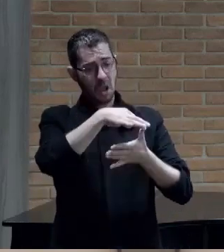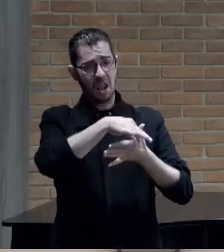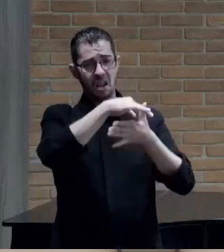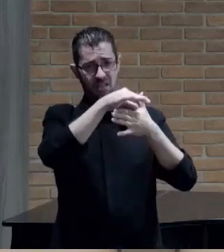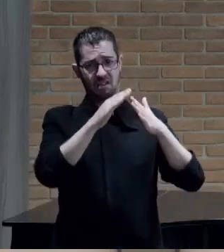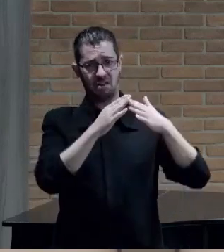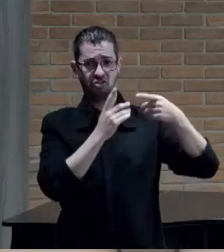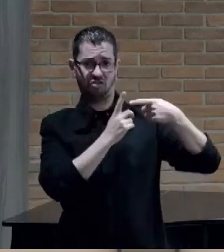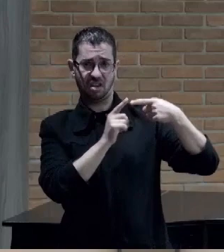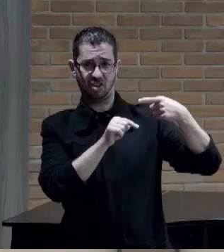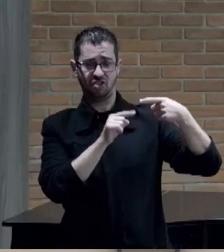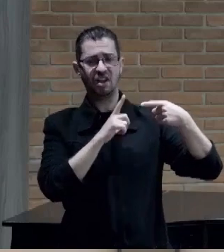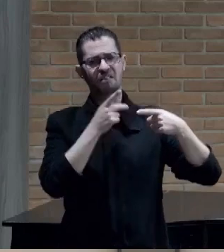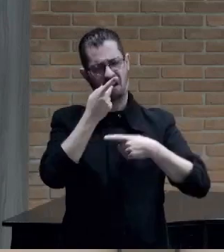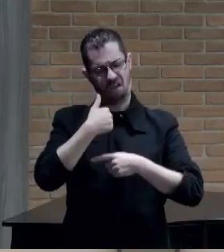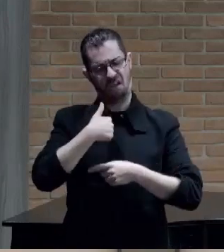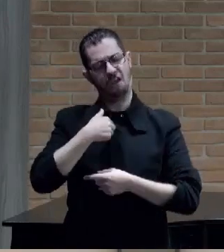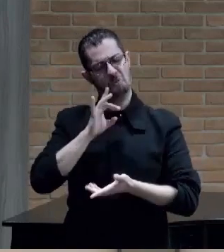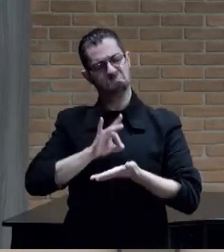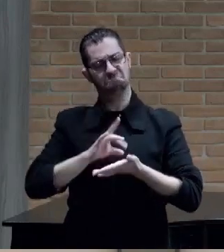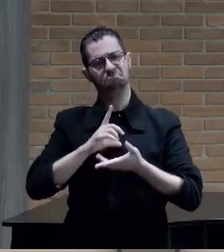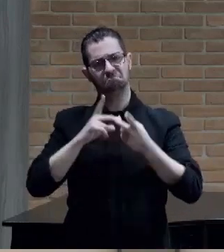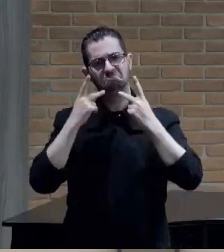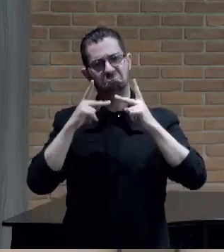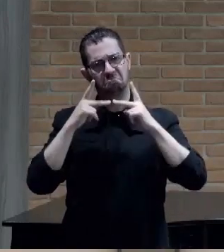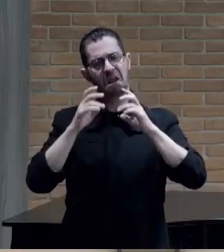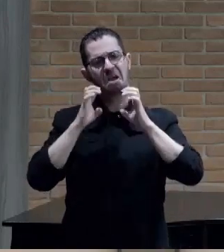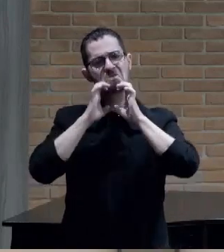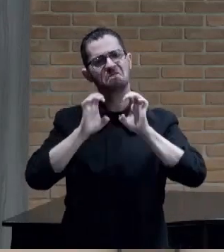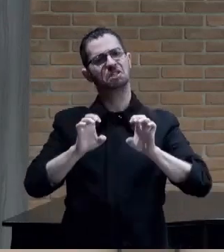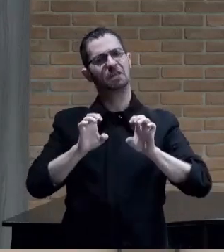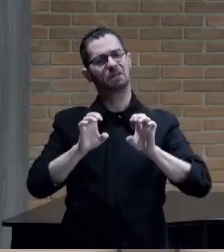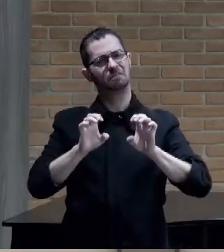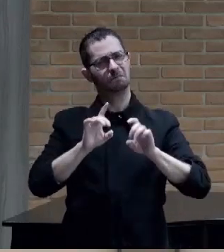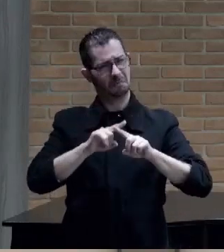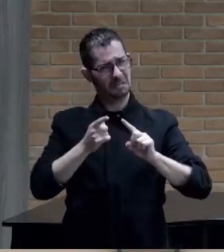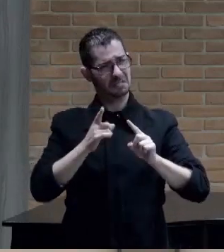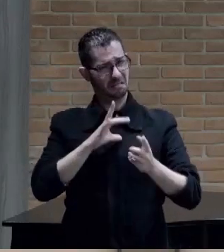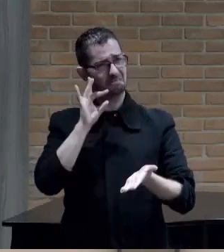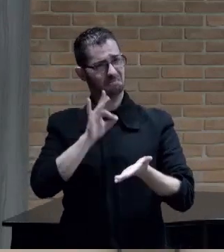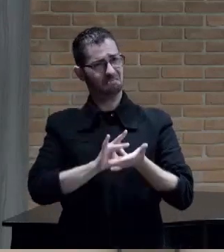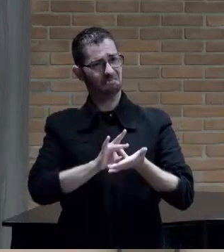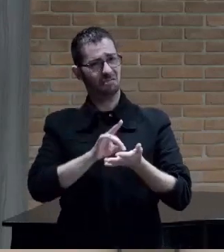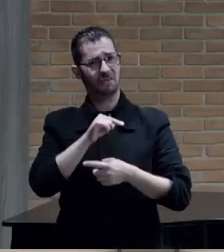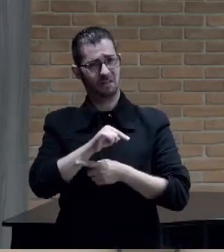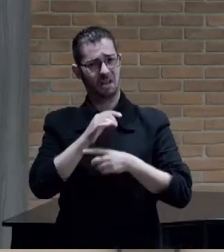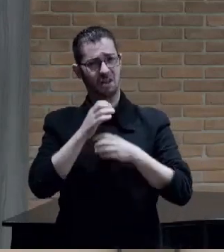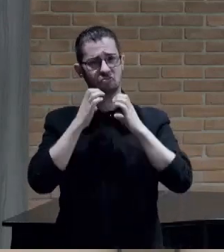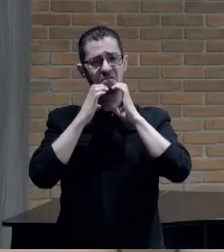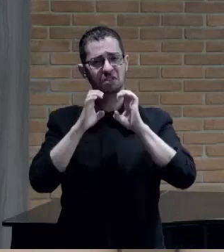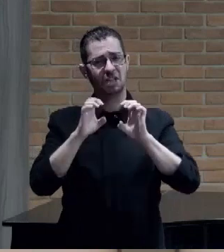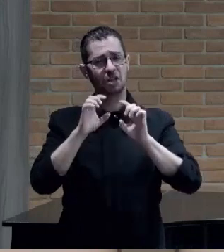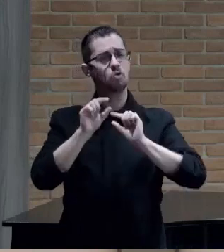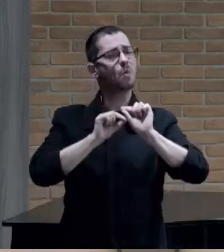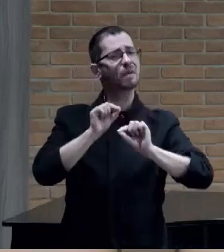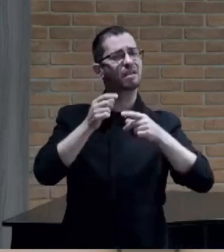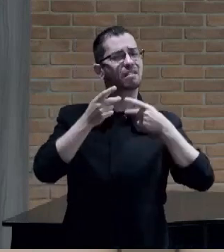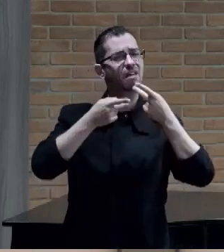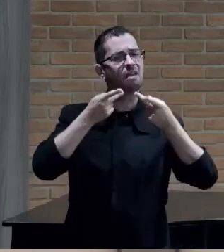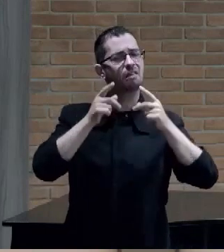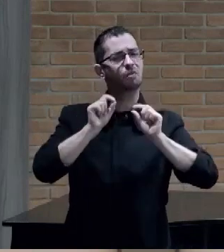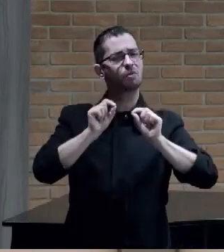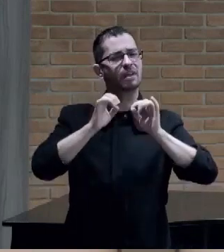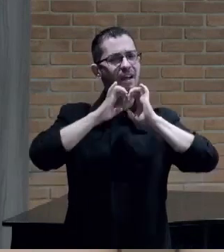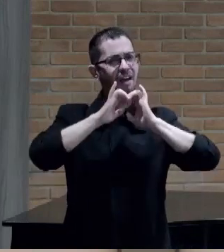prega o Evangelho. Mas que Evangelho que ele está pregando? O que está sendo anunciado